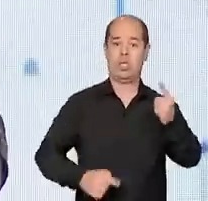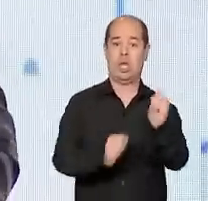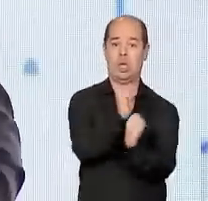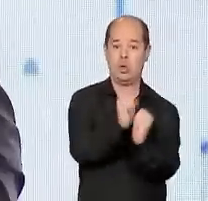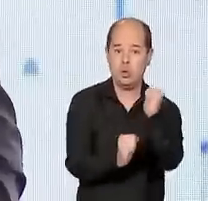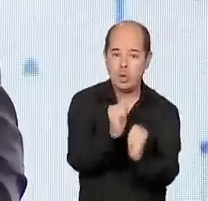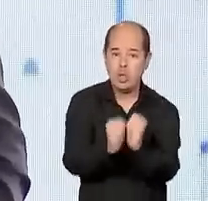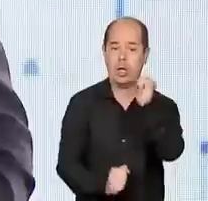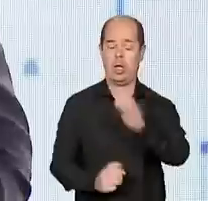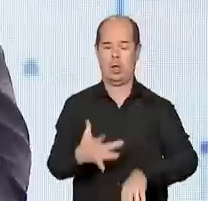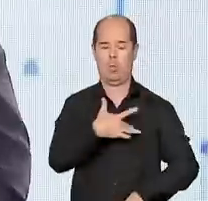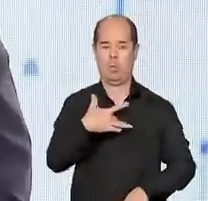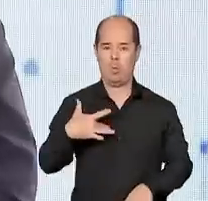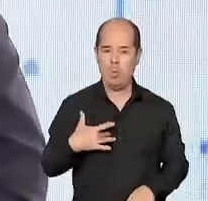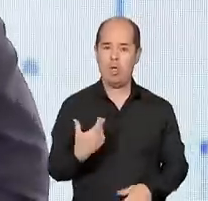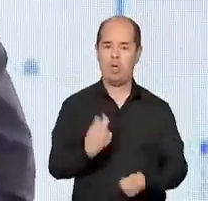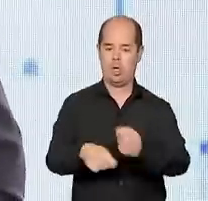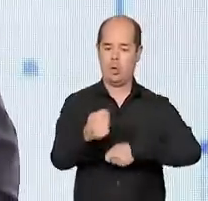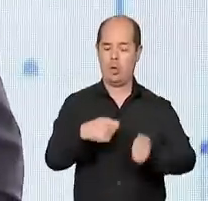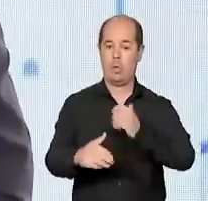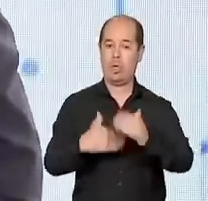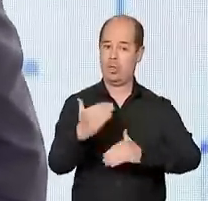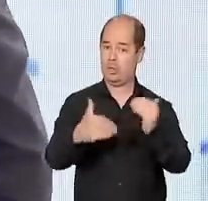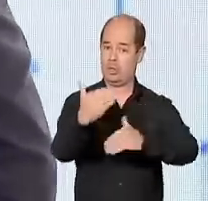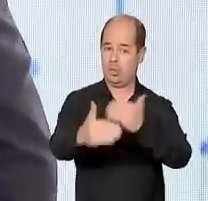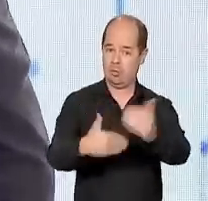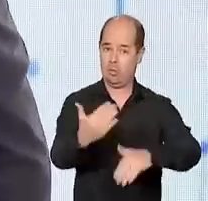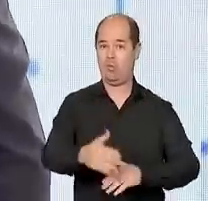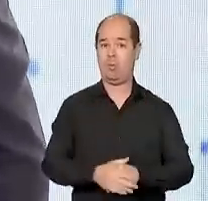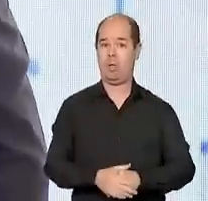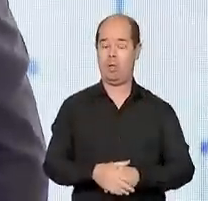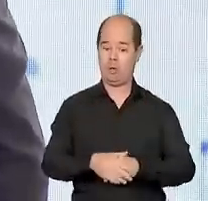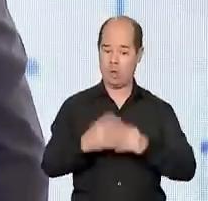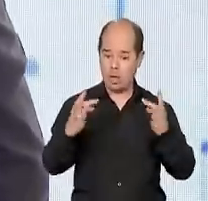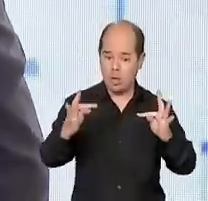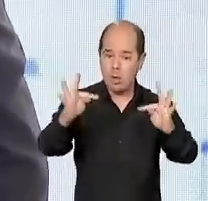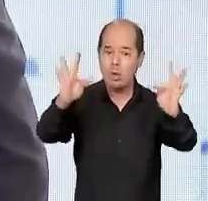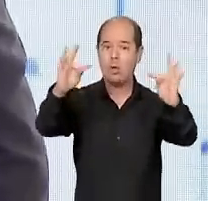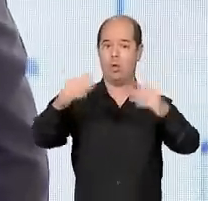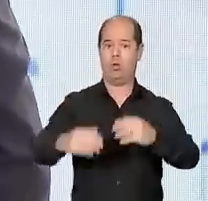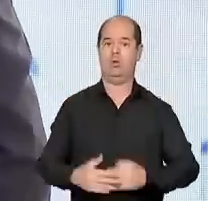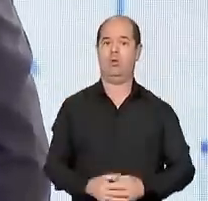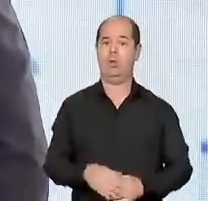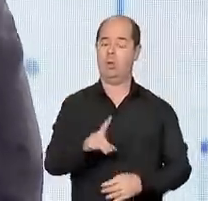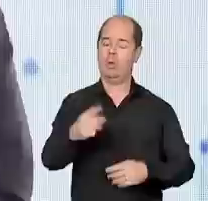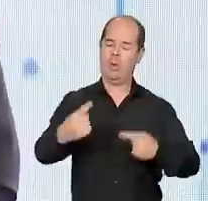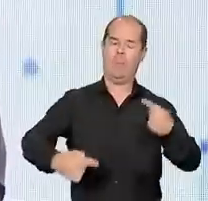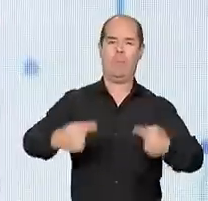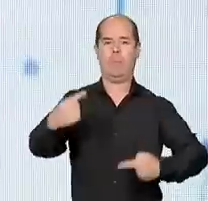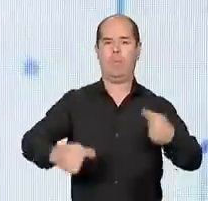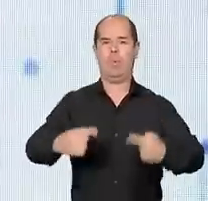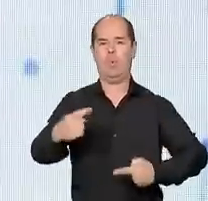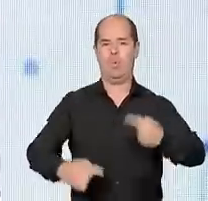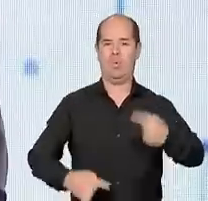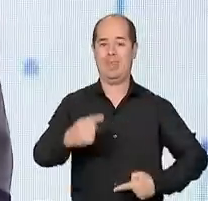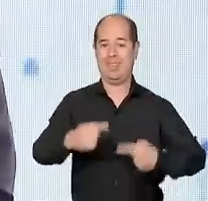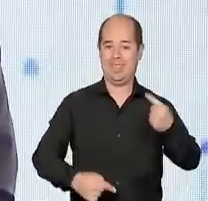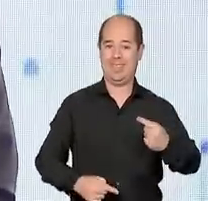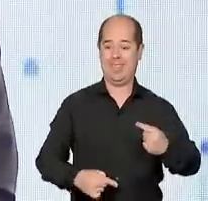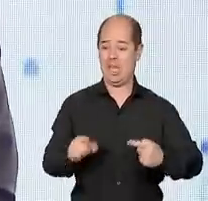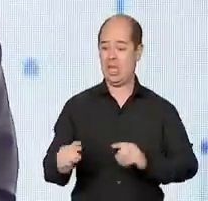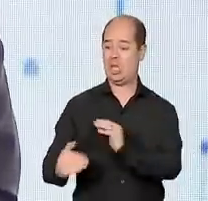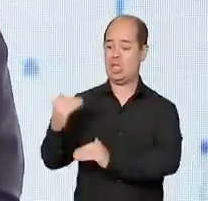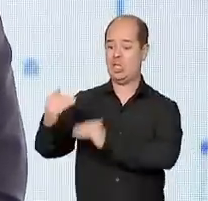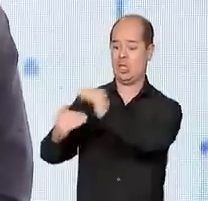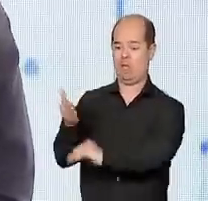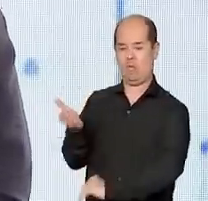de desenvolvimento econômico e tecnológico, é uma política de desenvolvimento da